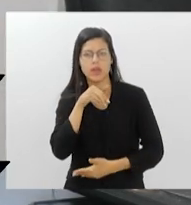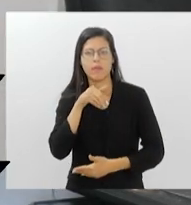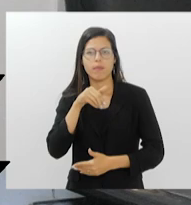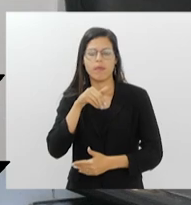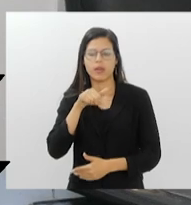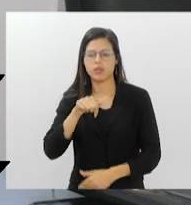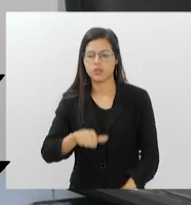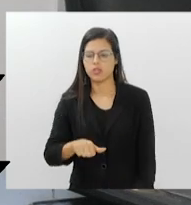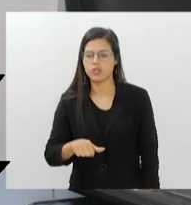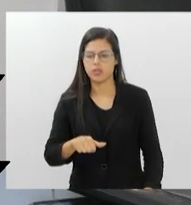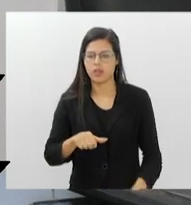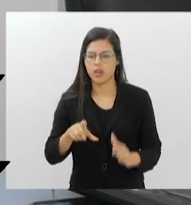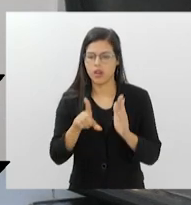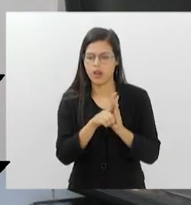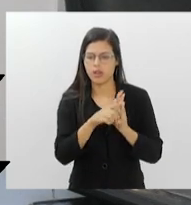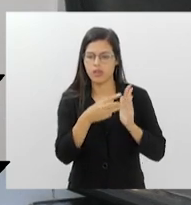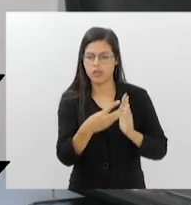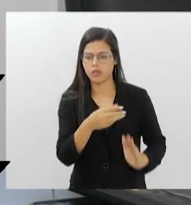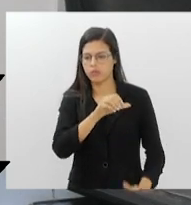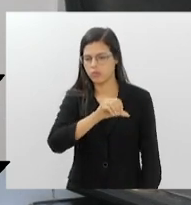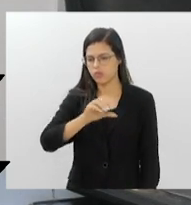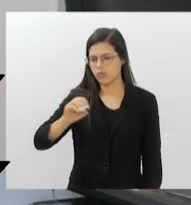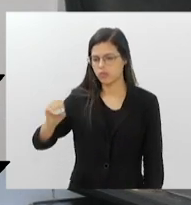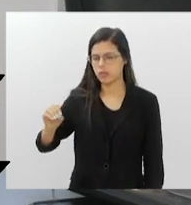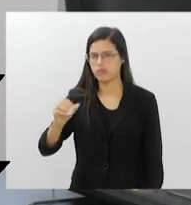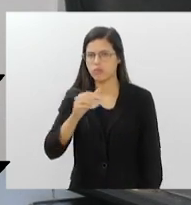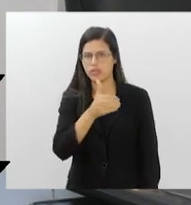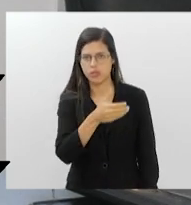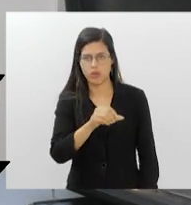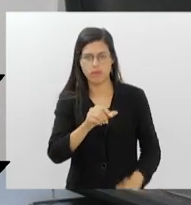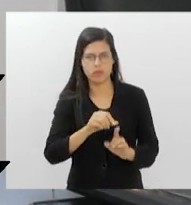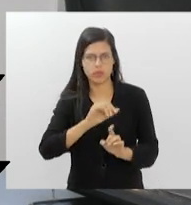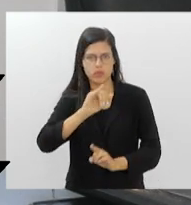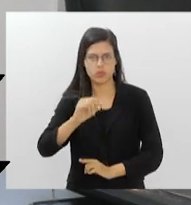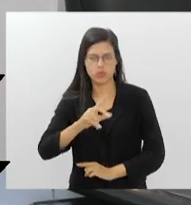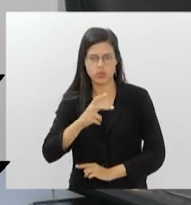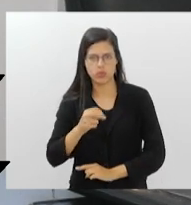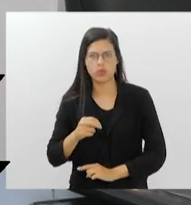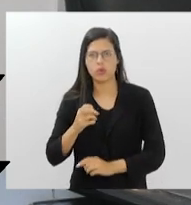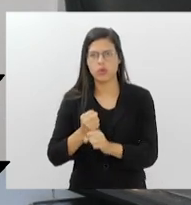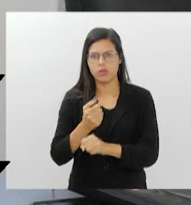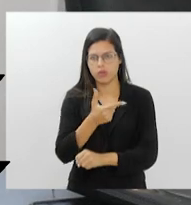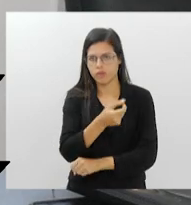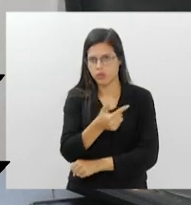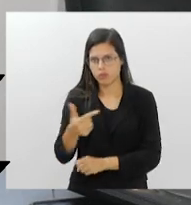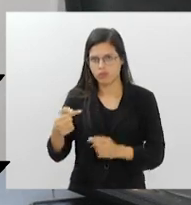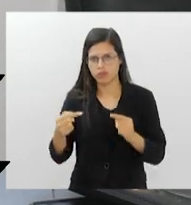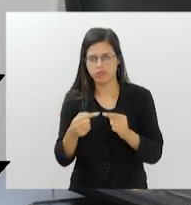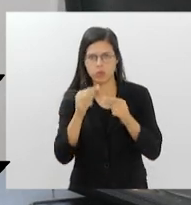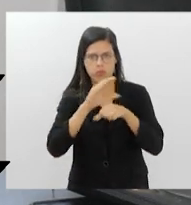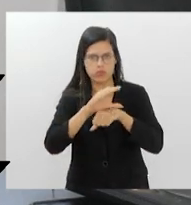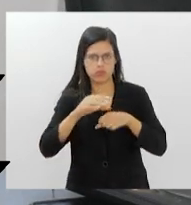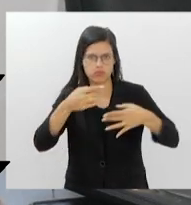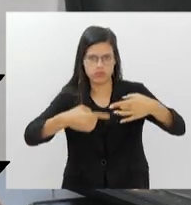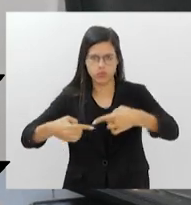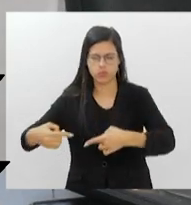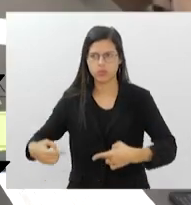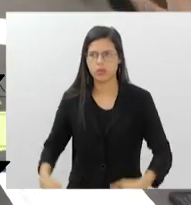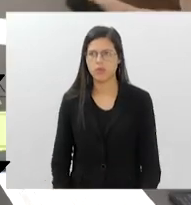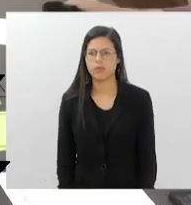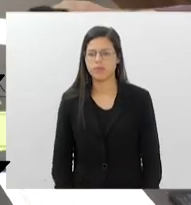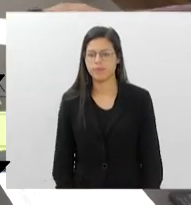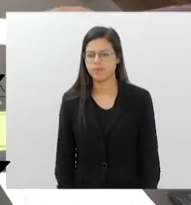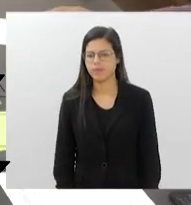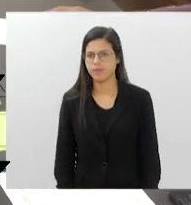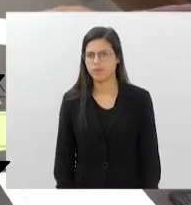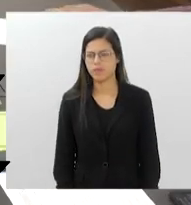19 de julho de 2002 parecer é pela constitucionalidade em discussão para discutir para discutir Deputado Lu Paulo